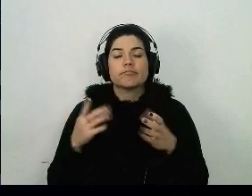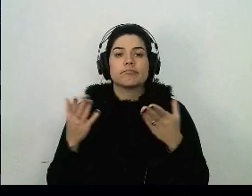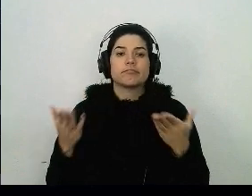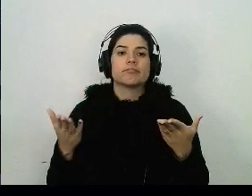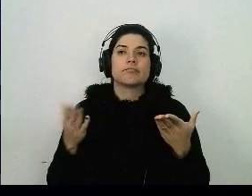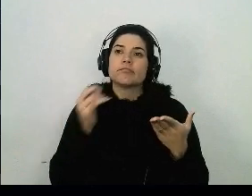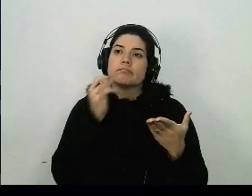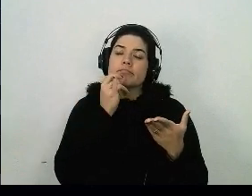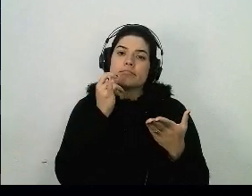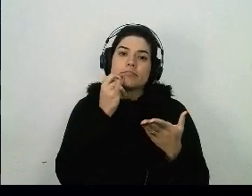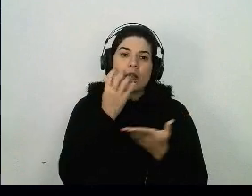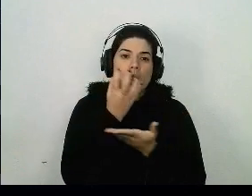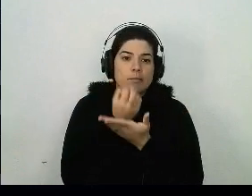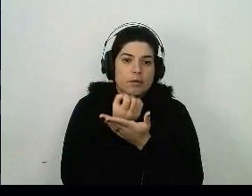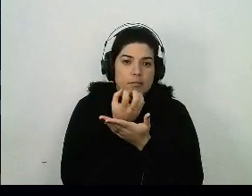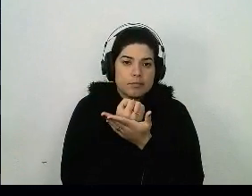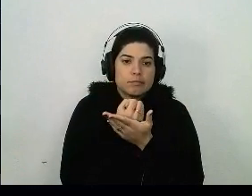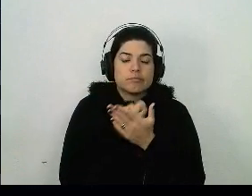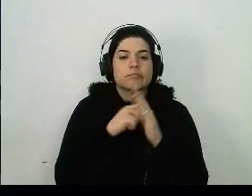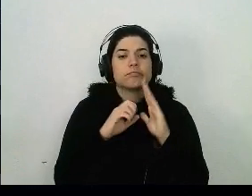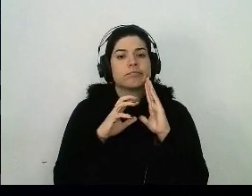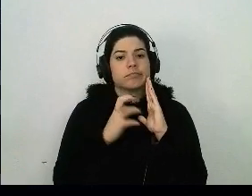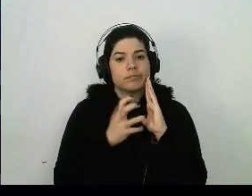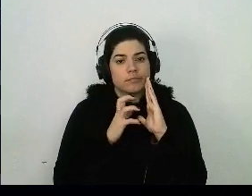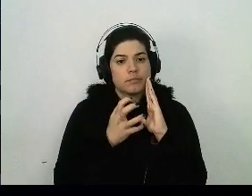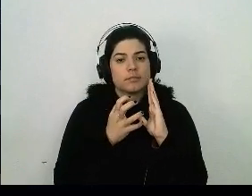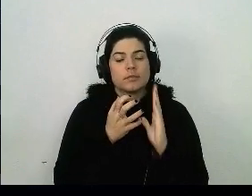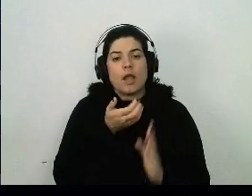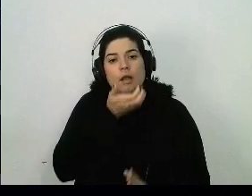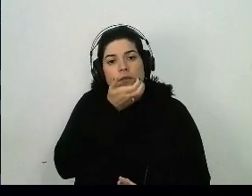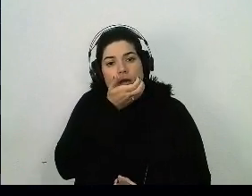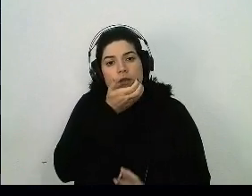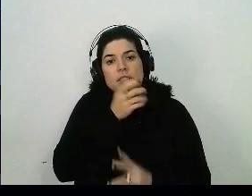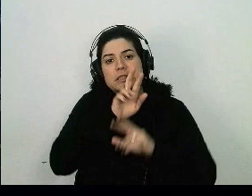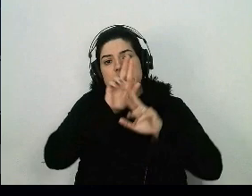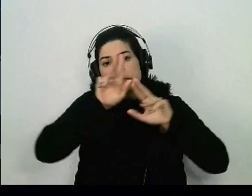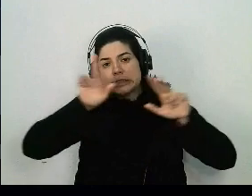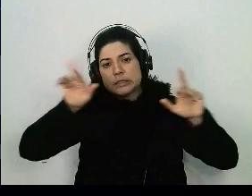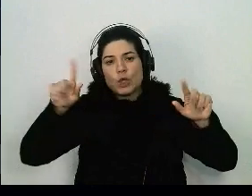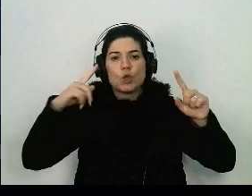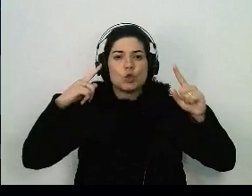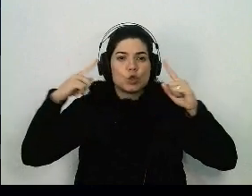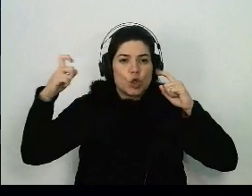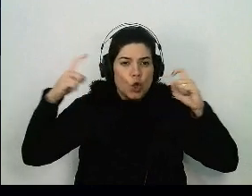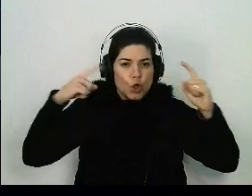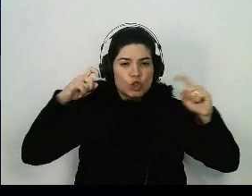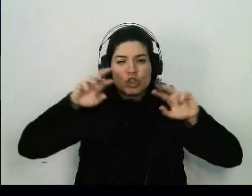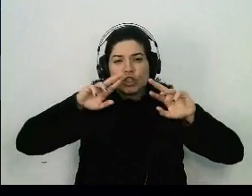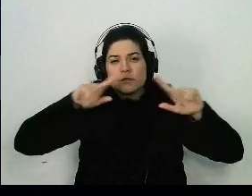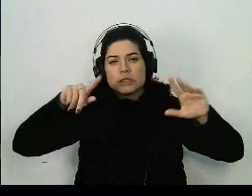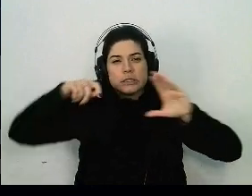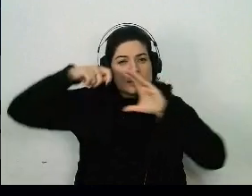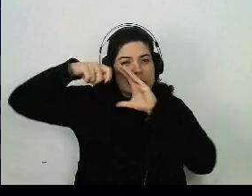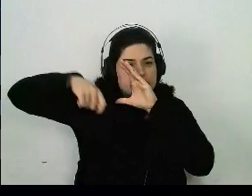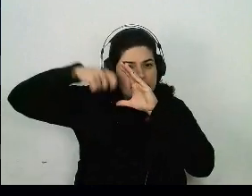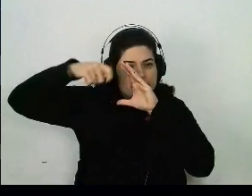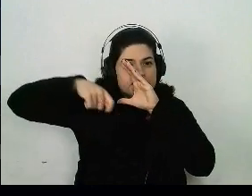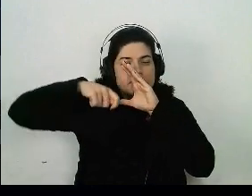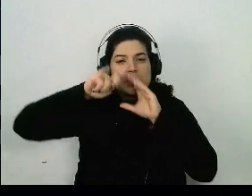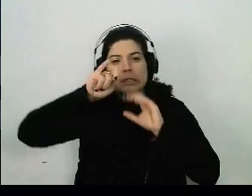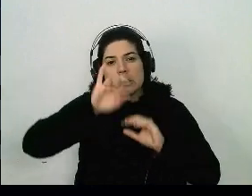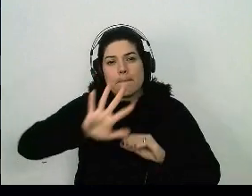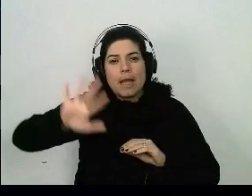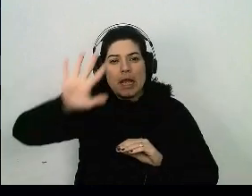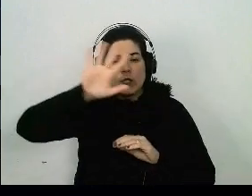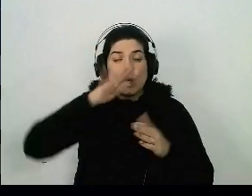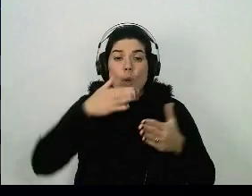grava no nosso banco, vozes diferentes, sons diferentes, imagens, qualquer